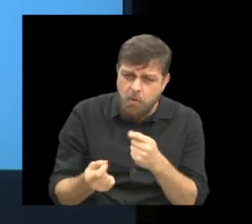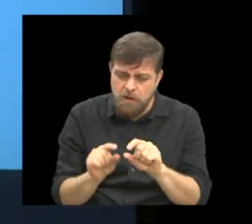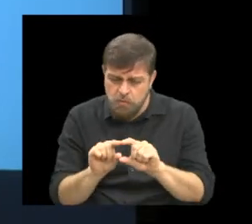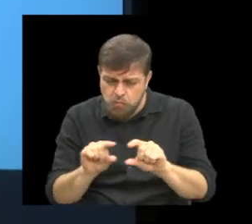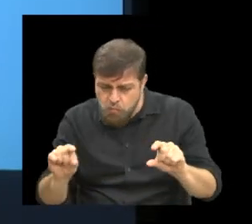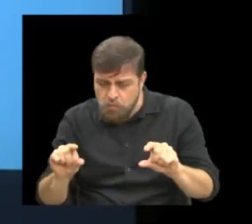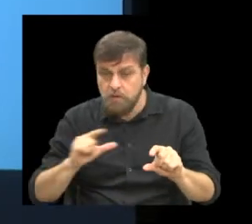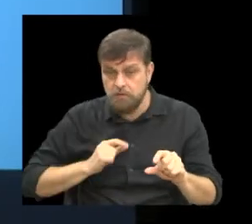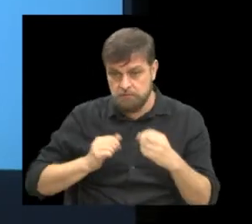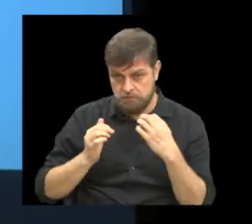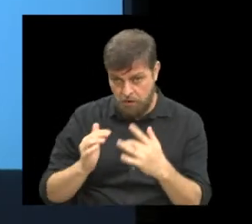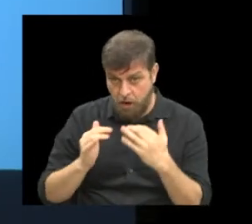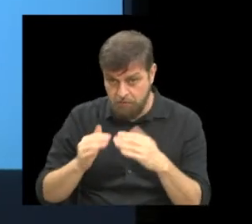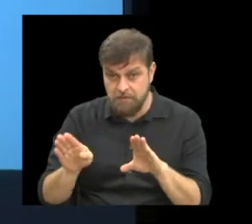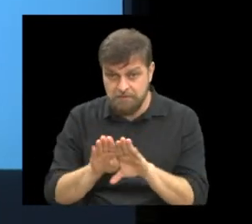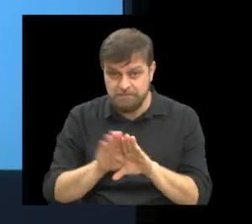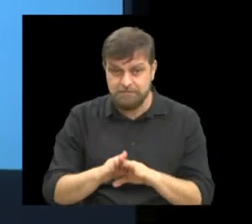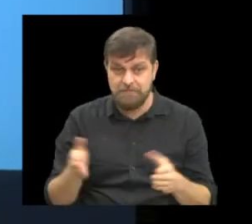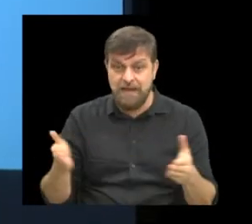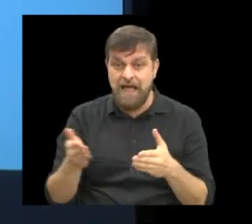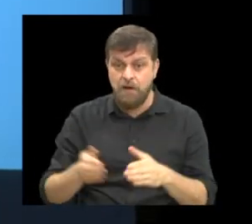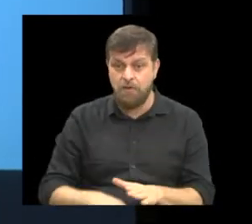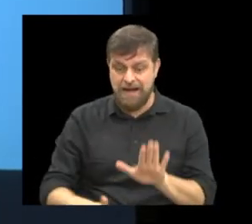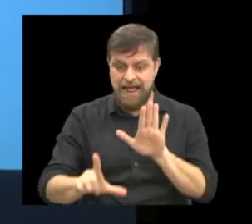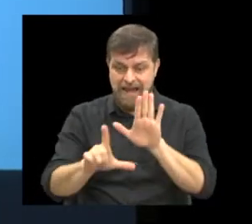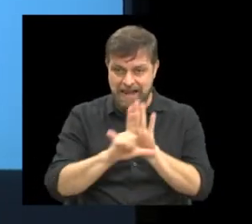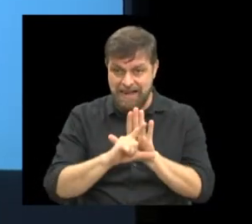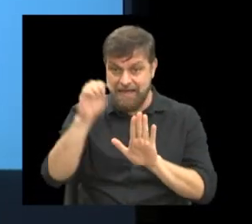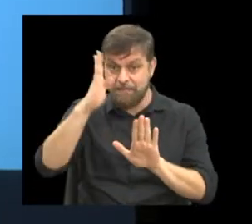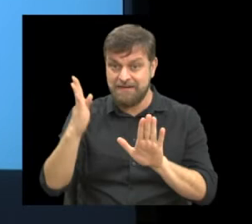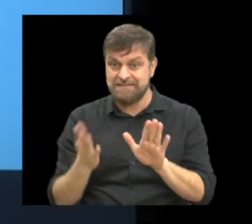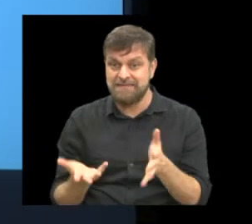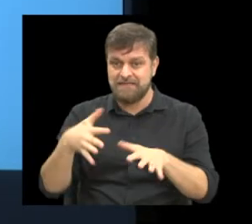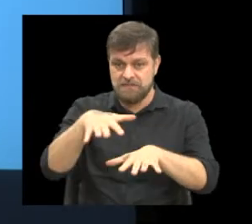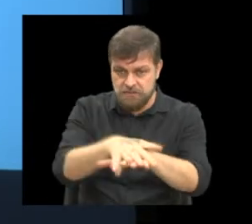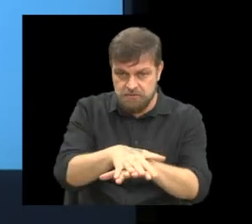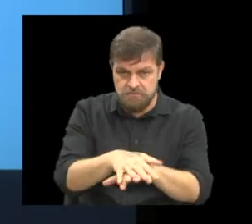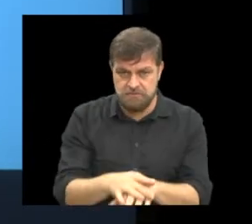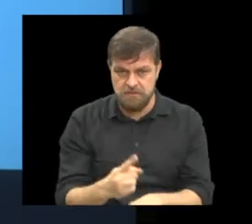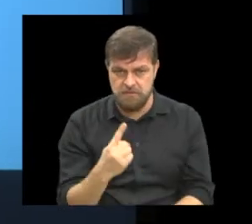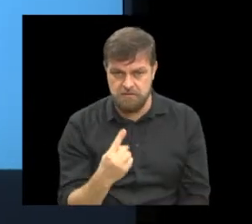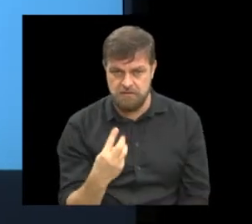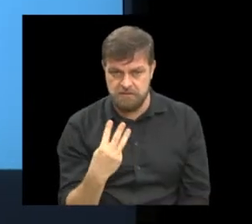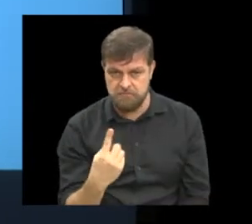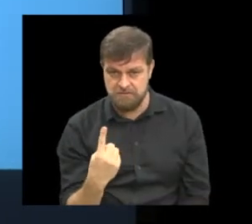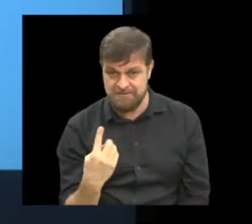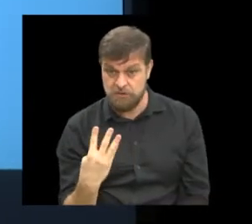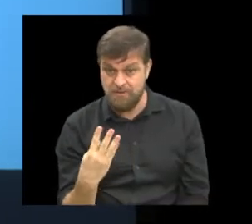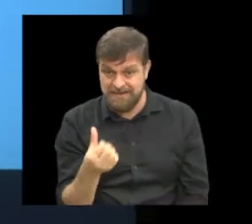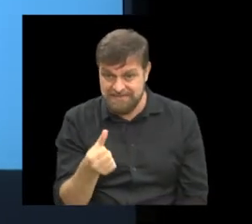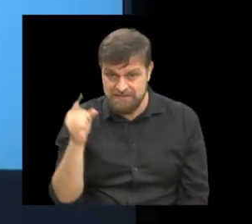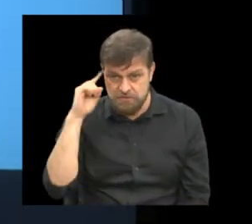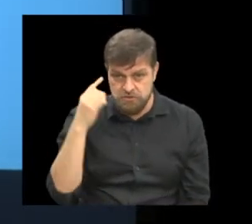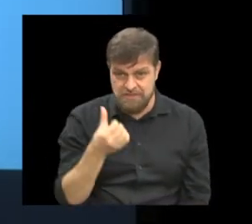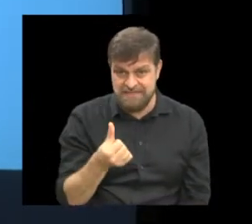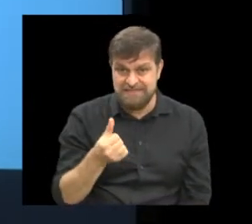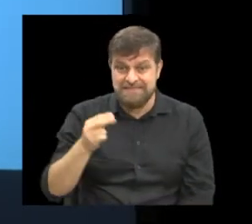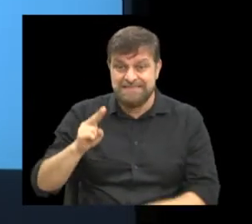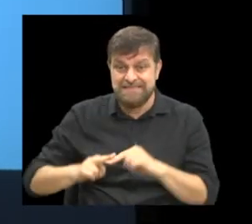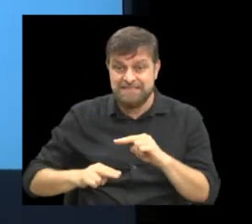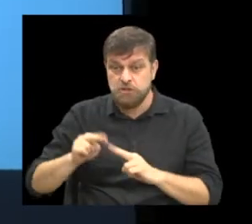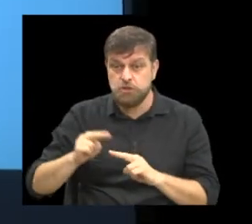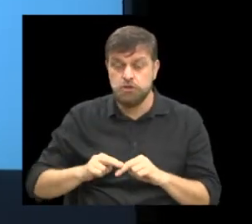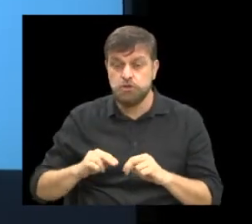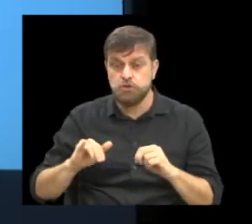o autismo. E agora a Lei Brasileira da Inclusão, que é a Lei número 13.146, de 6 de julho de 2015,